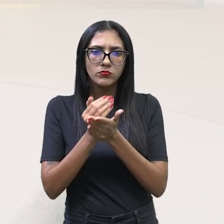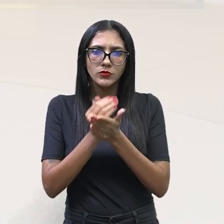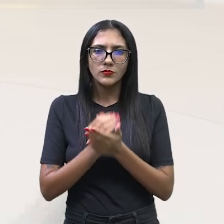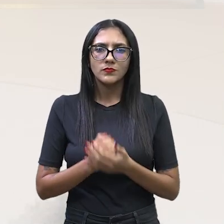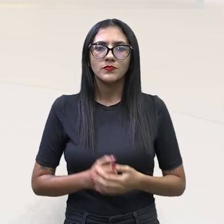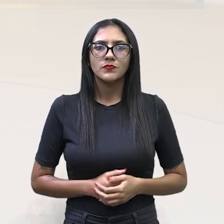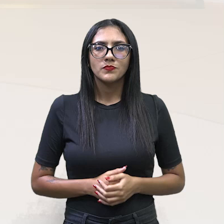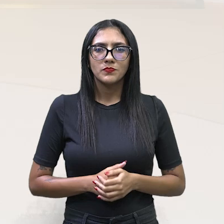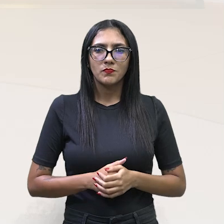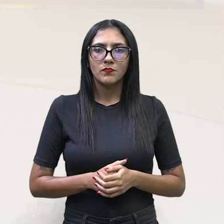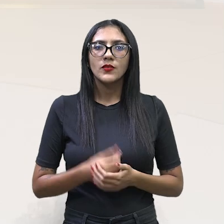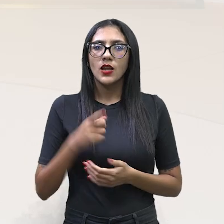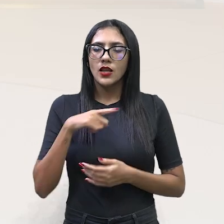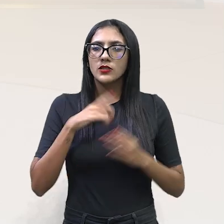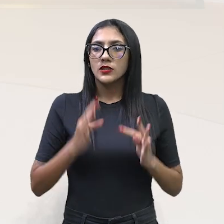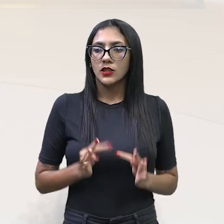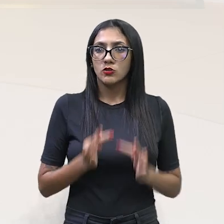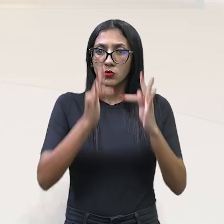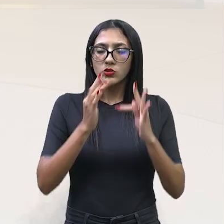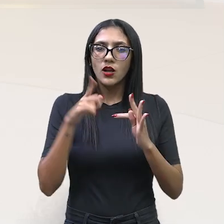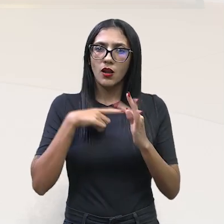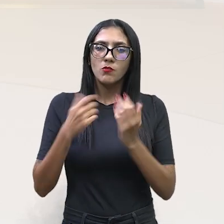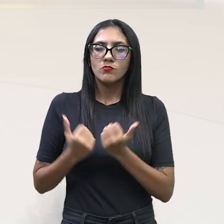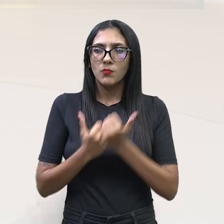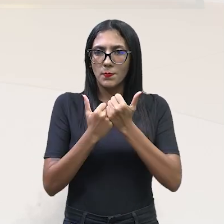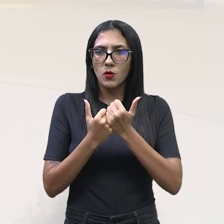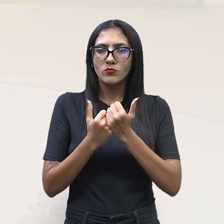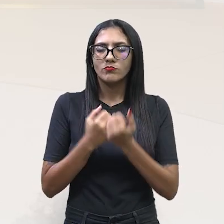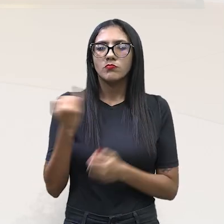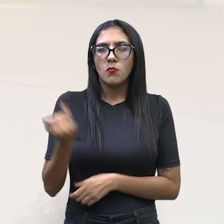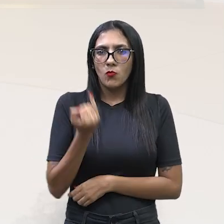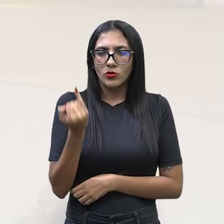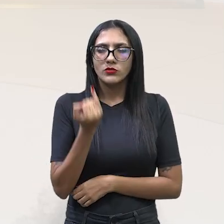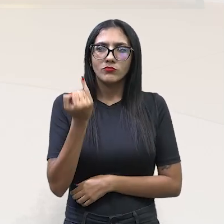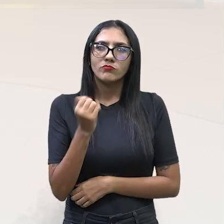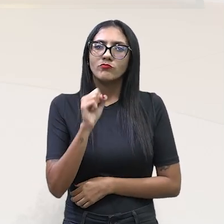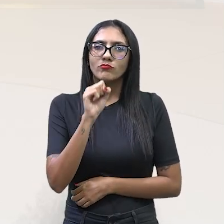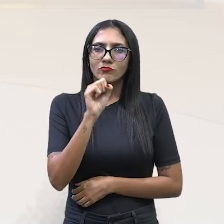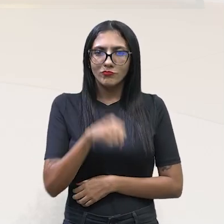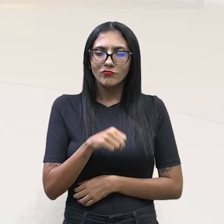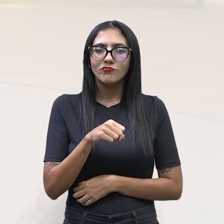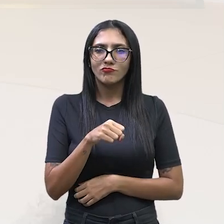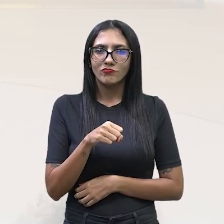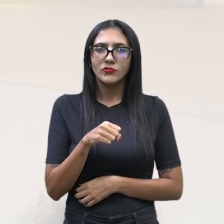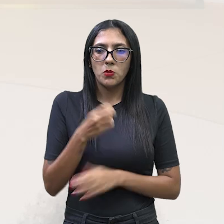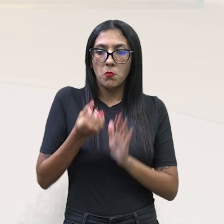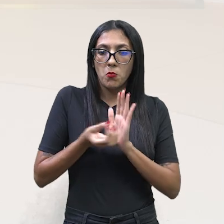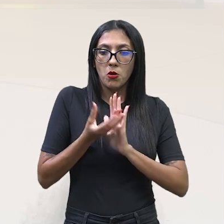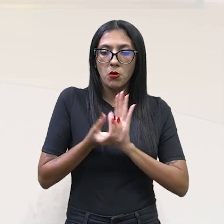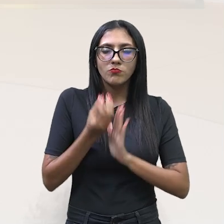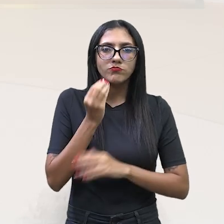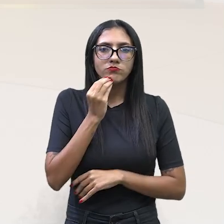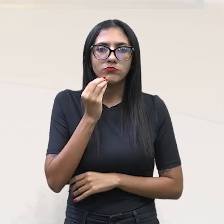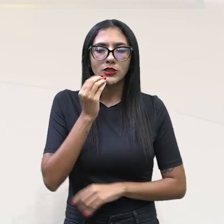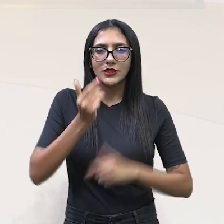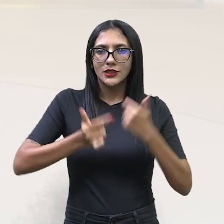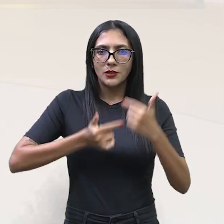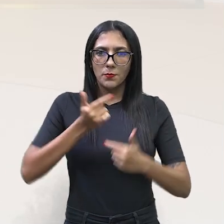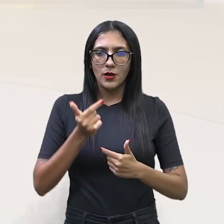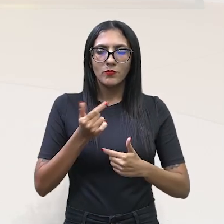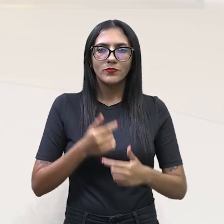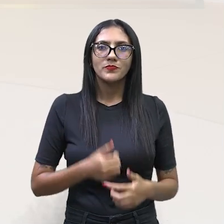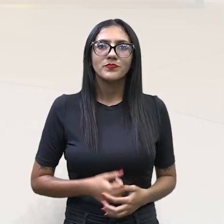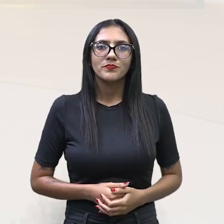a tecnologia ela é uma aliada, tá bom? Ela é uma aliada na produção de emprego, porque é